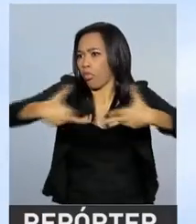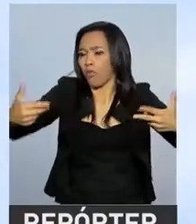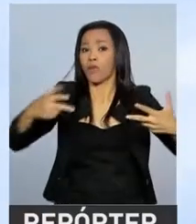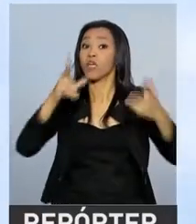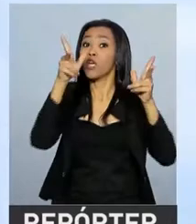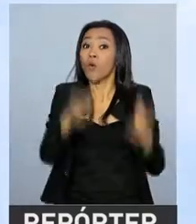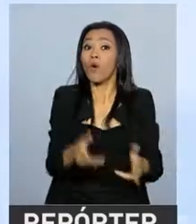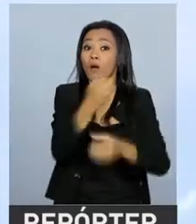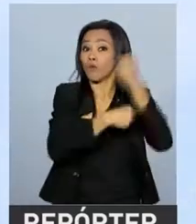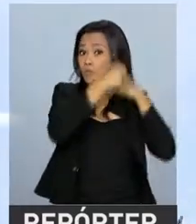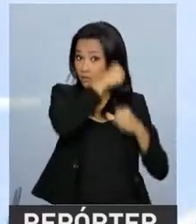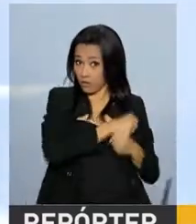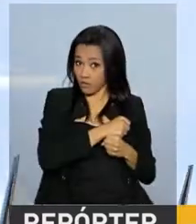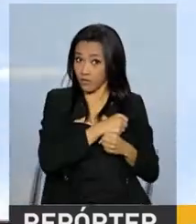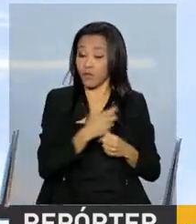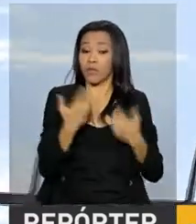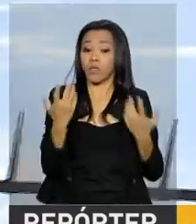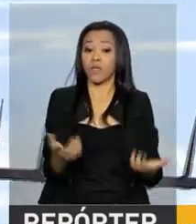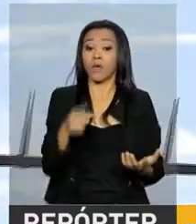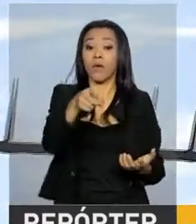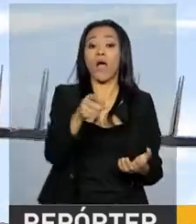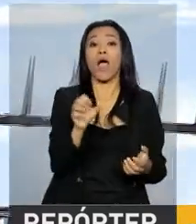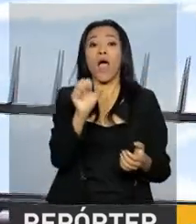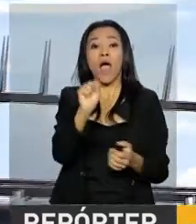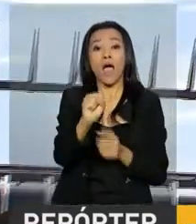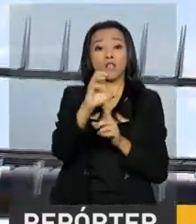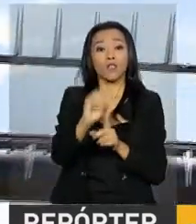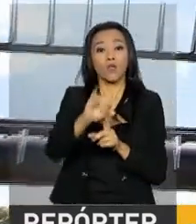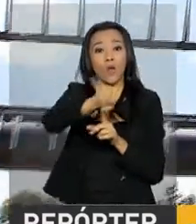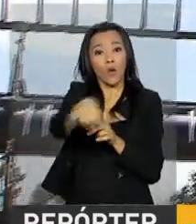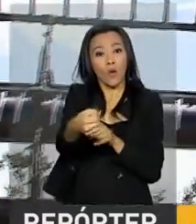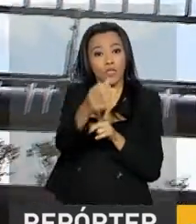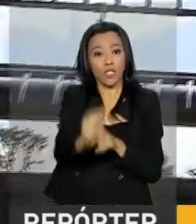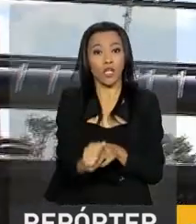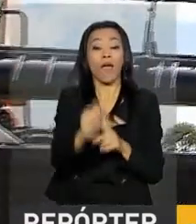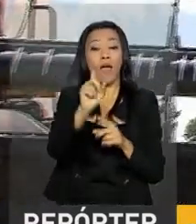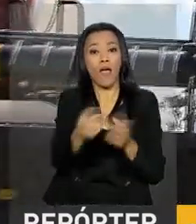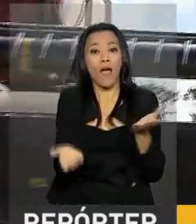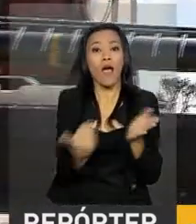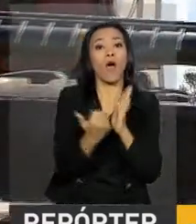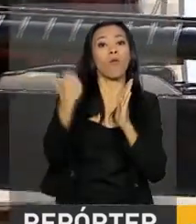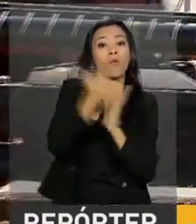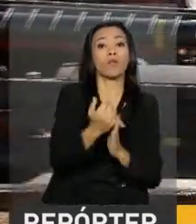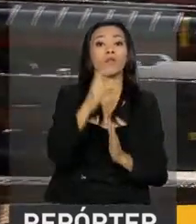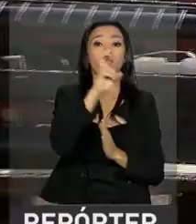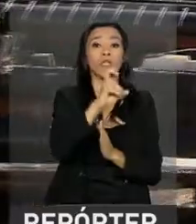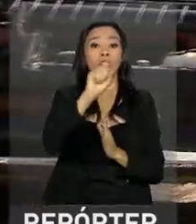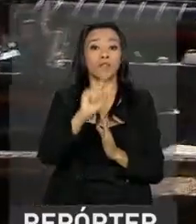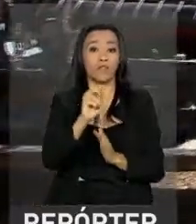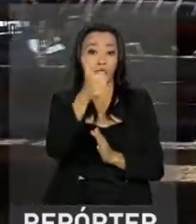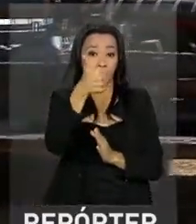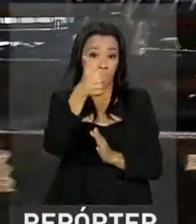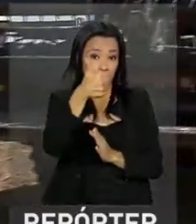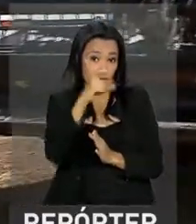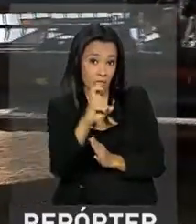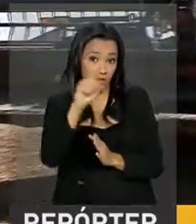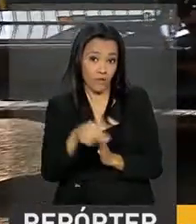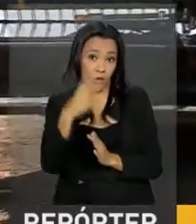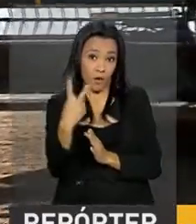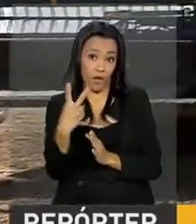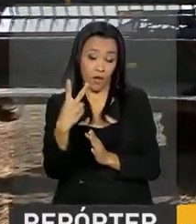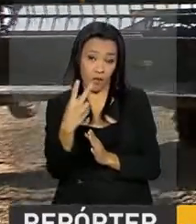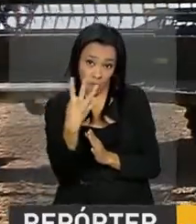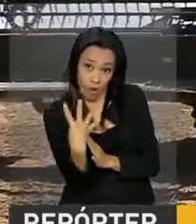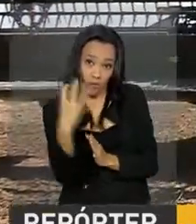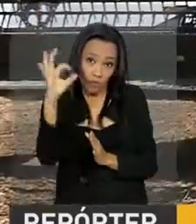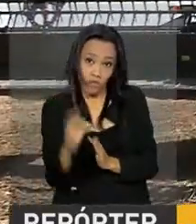com a soja a expectativa de crescimento é de 15,4 por cento na produção no caso do milho o